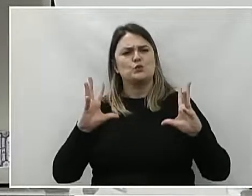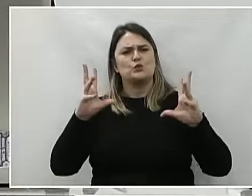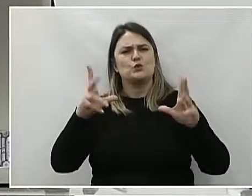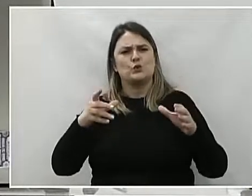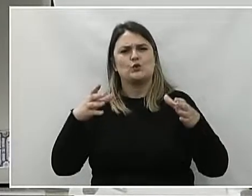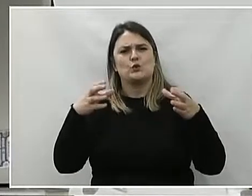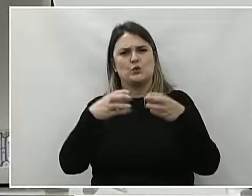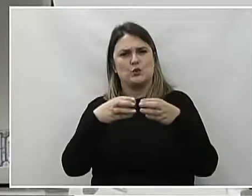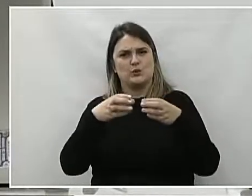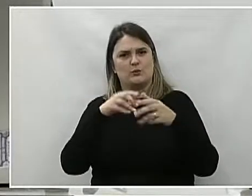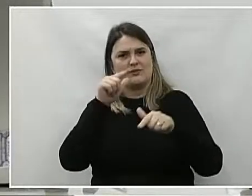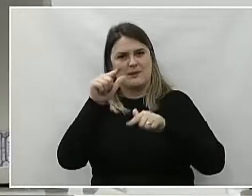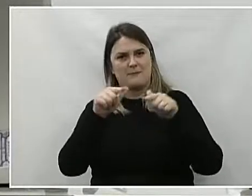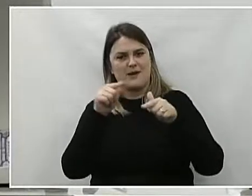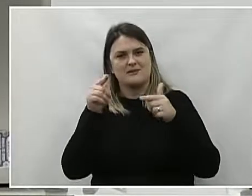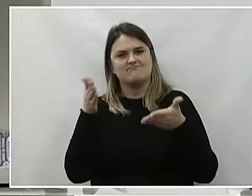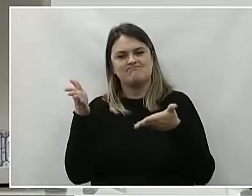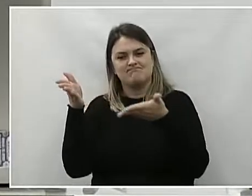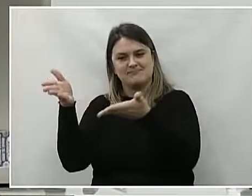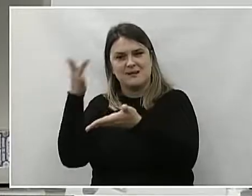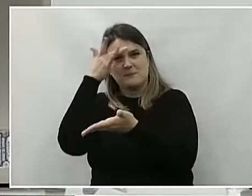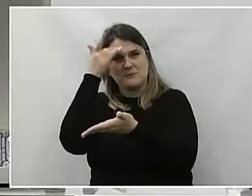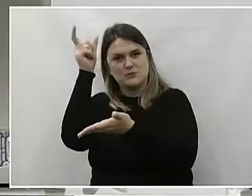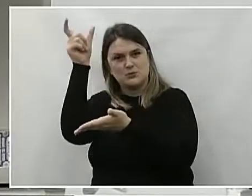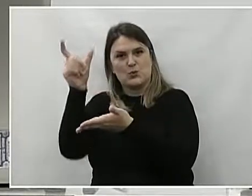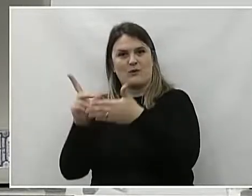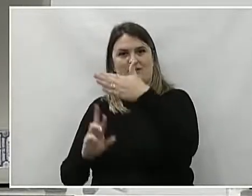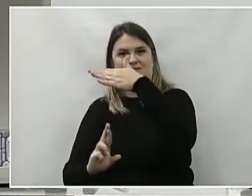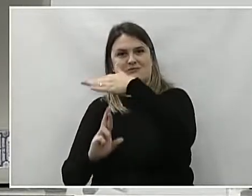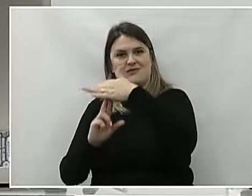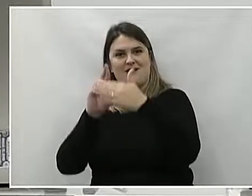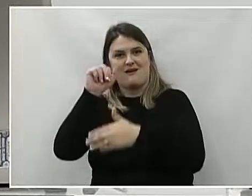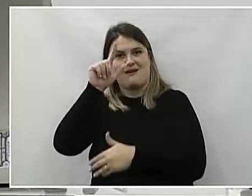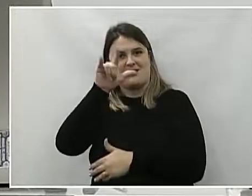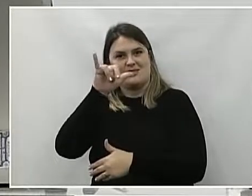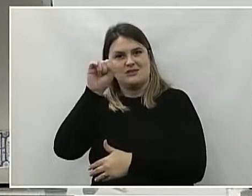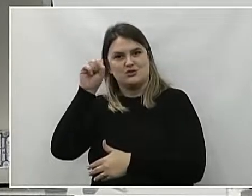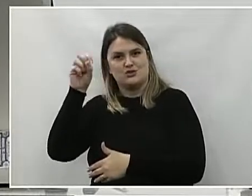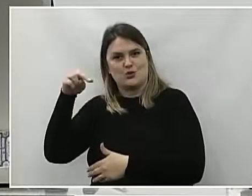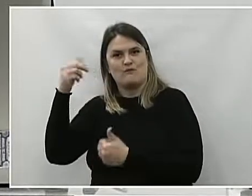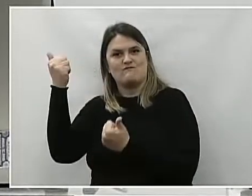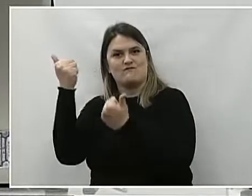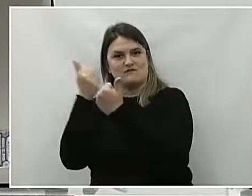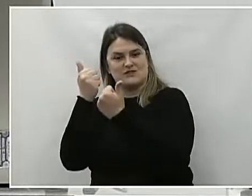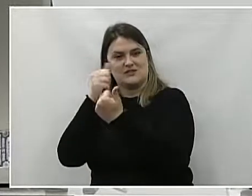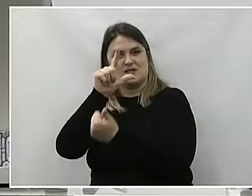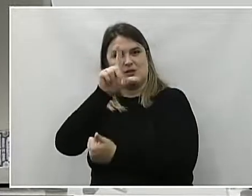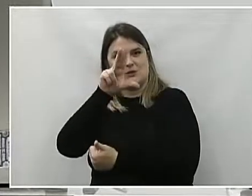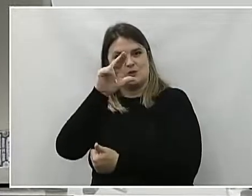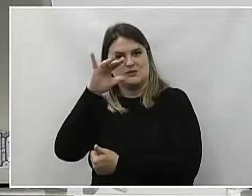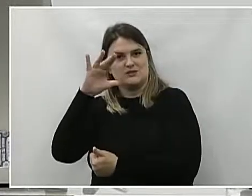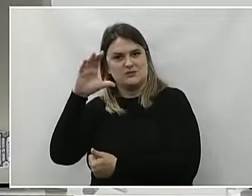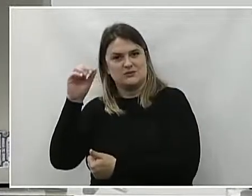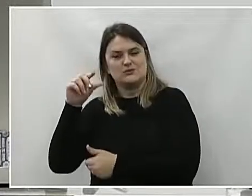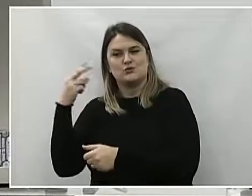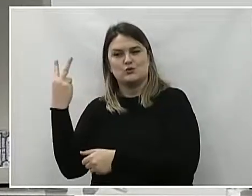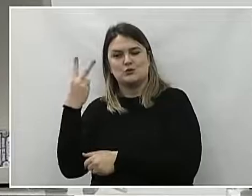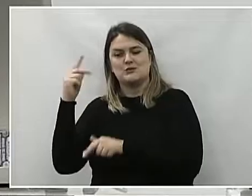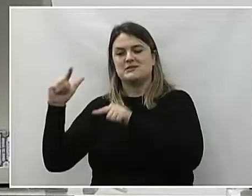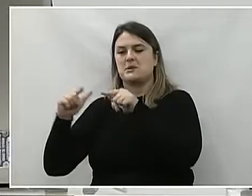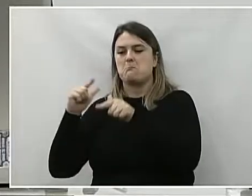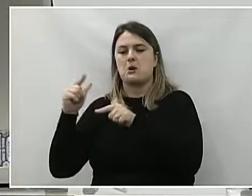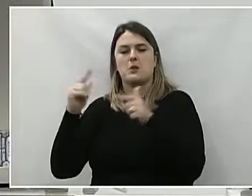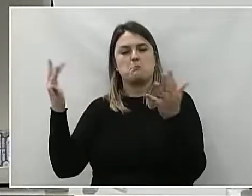toda instituição me dirija pessoa do reitor Alisson France do seu vice Lúcio passos pelo trabalho